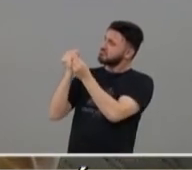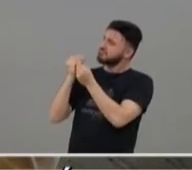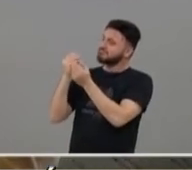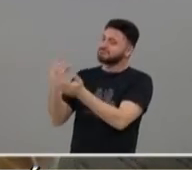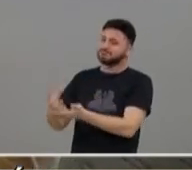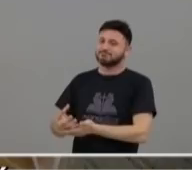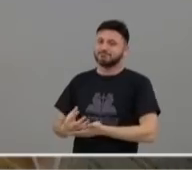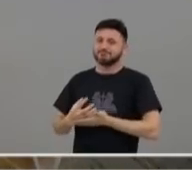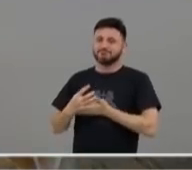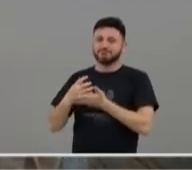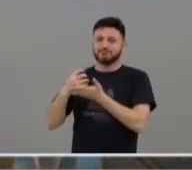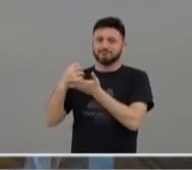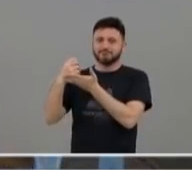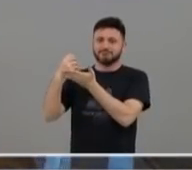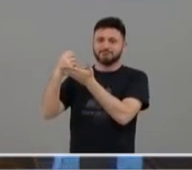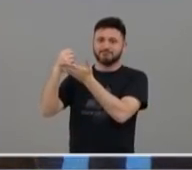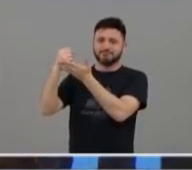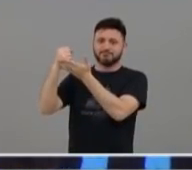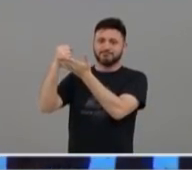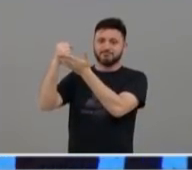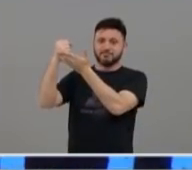cruz, tu nos